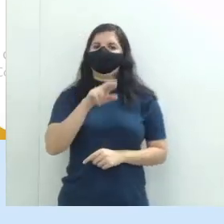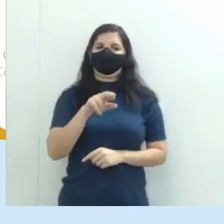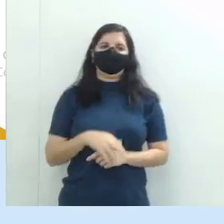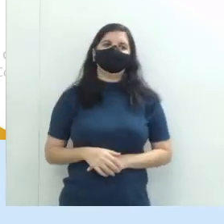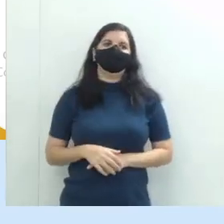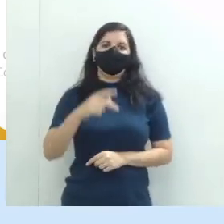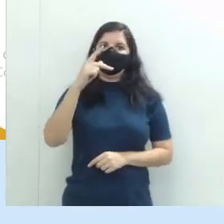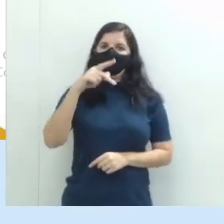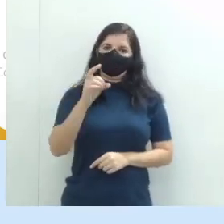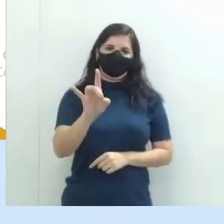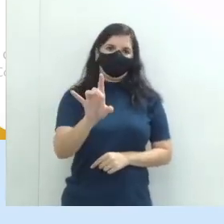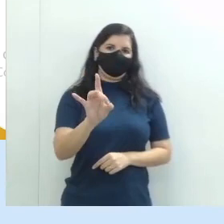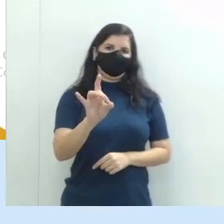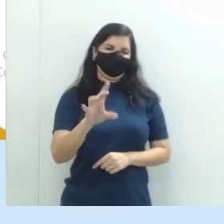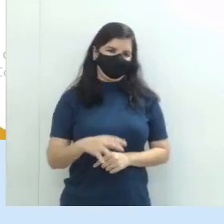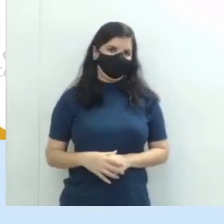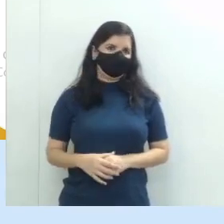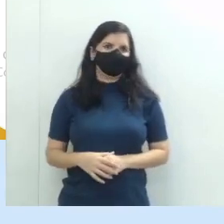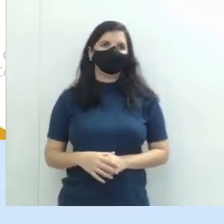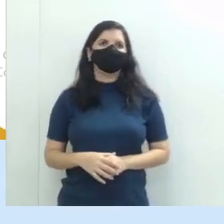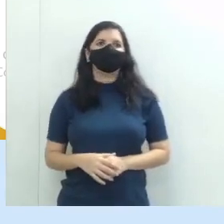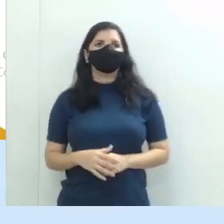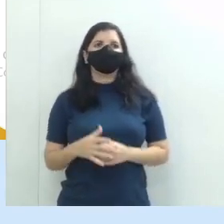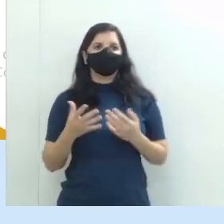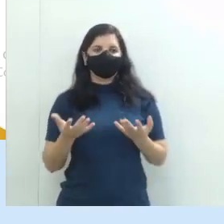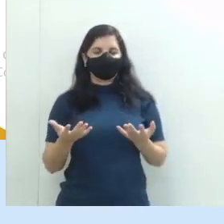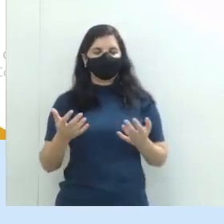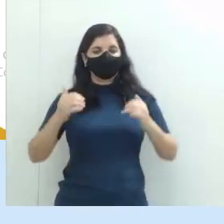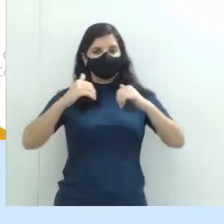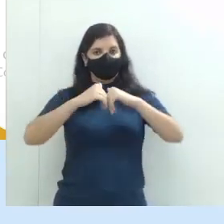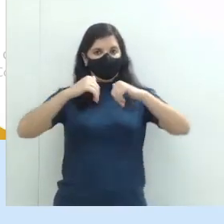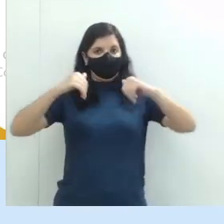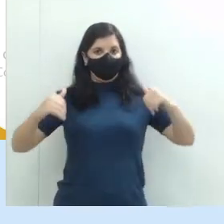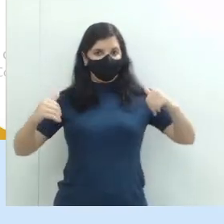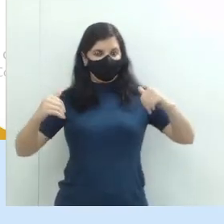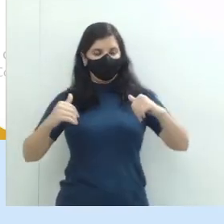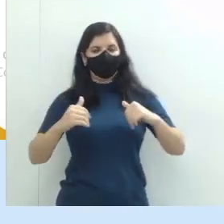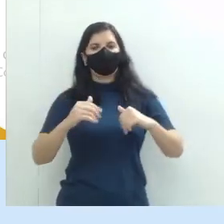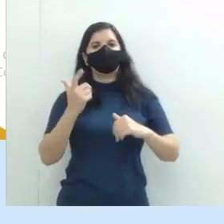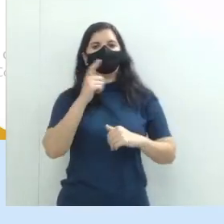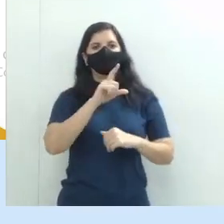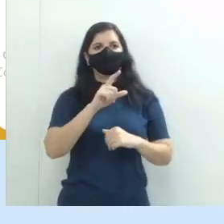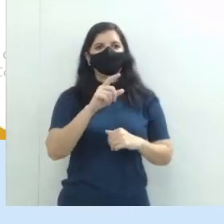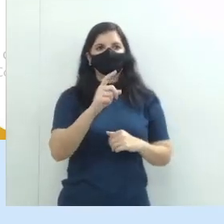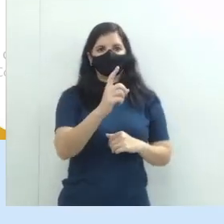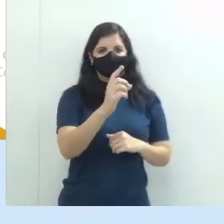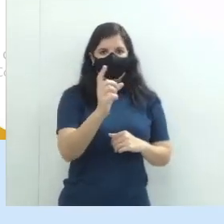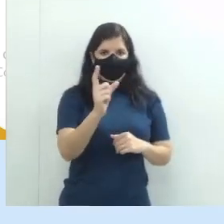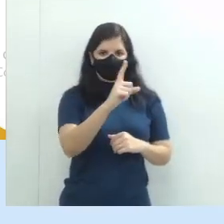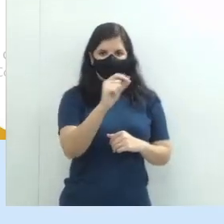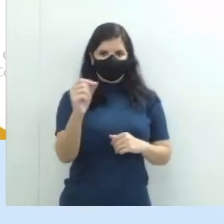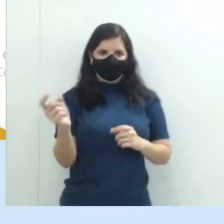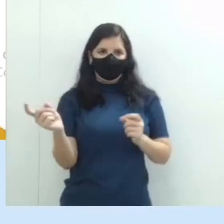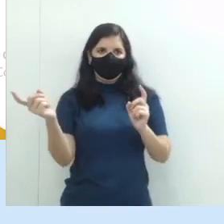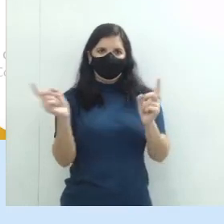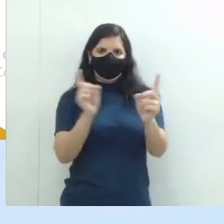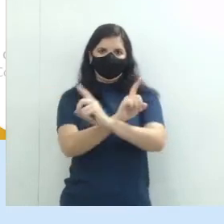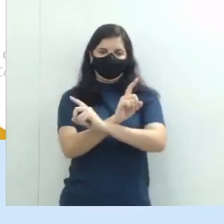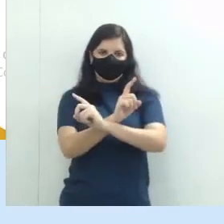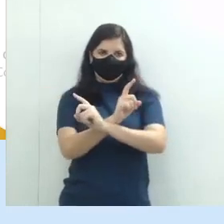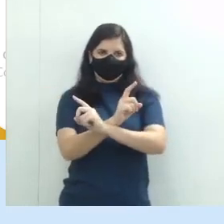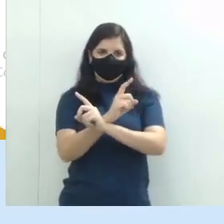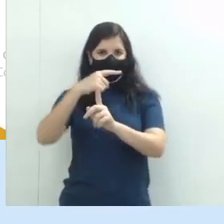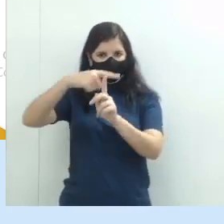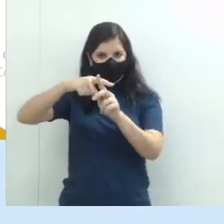pera que está sozinha, tá? Então, ó, já fazendo o isolamento, passo o 100 para o outro lado, ele fica negativo por conta